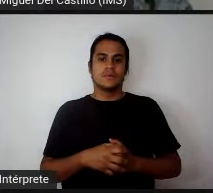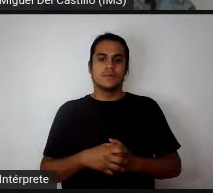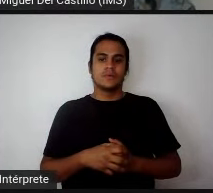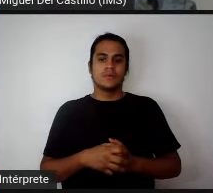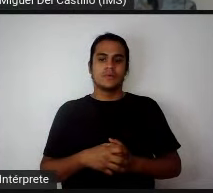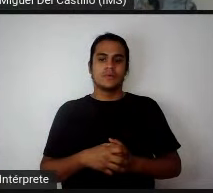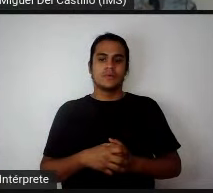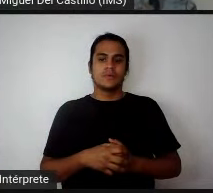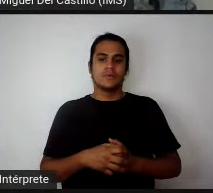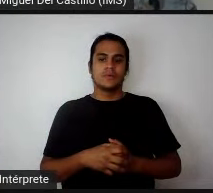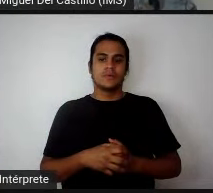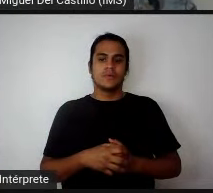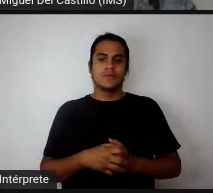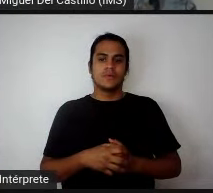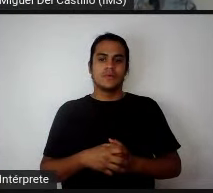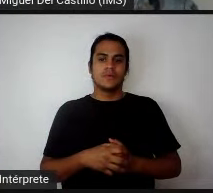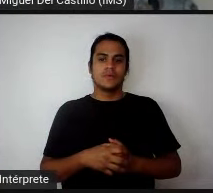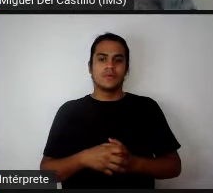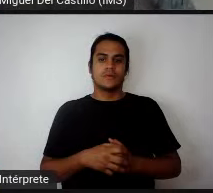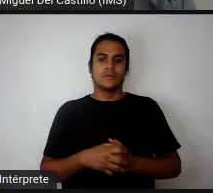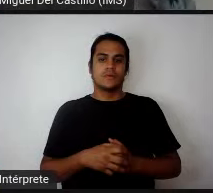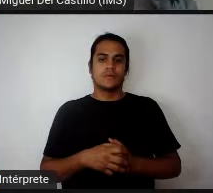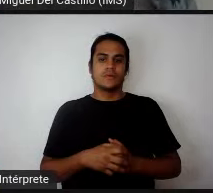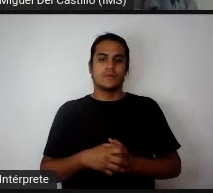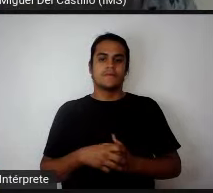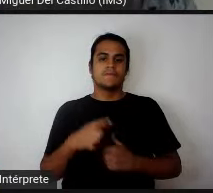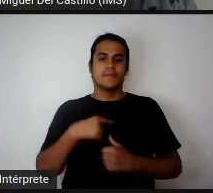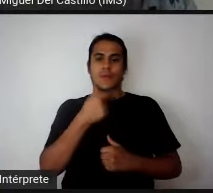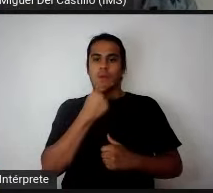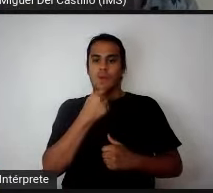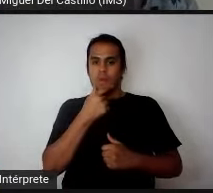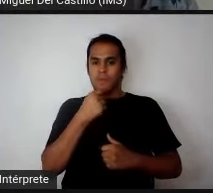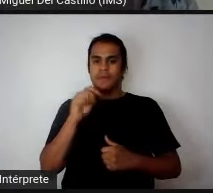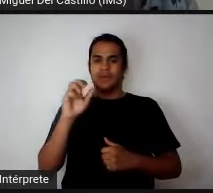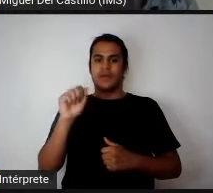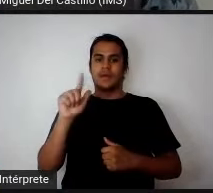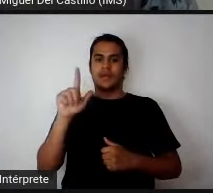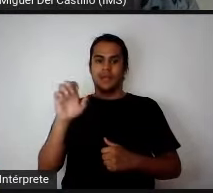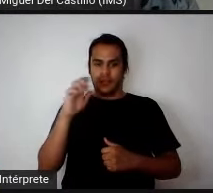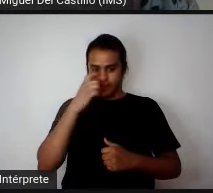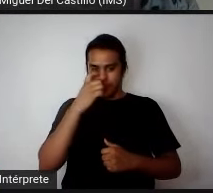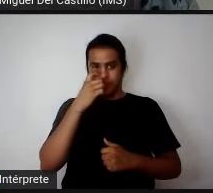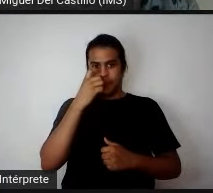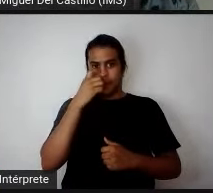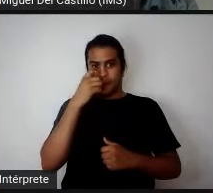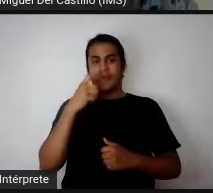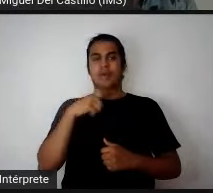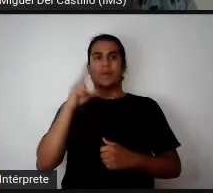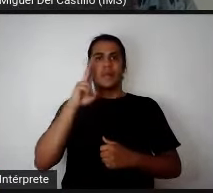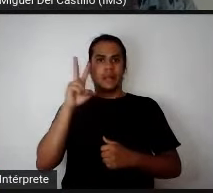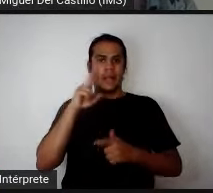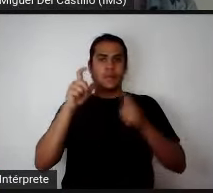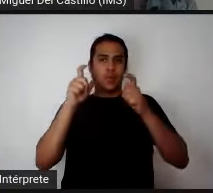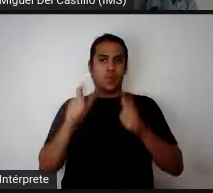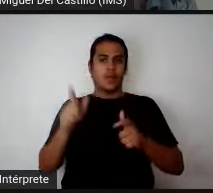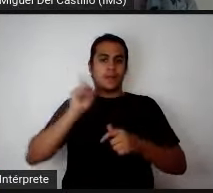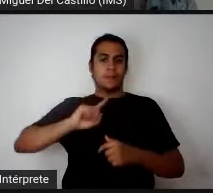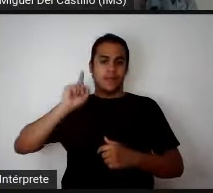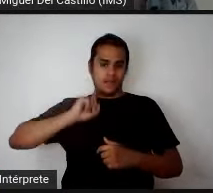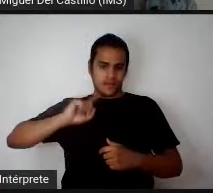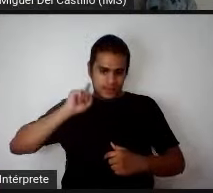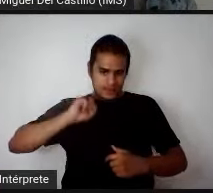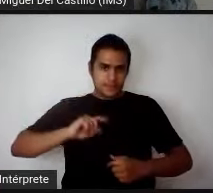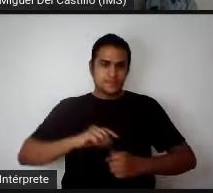amigo, Zé Olimpo Borges, dos Borges de Passos de Minas, me deu um